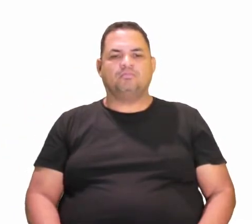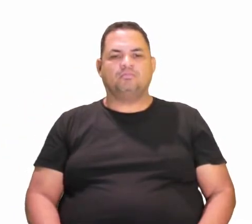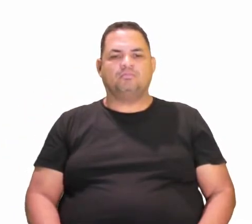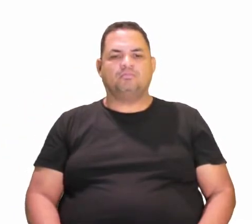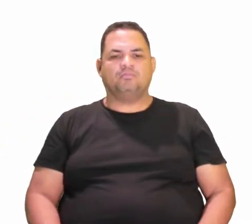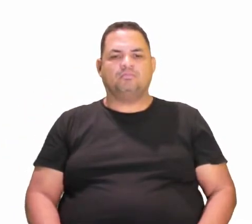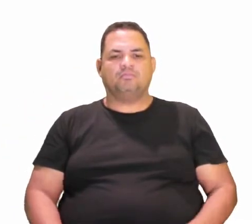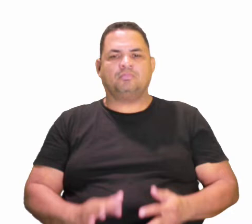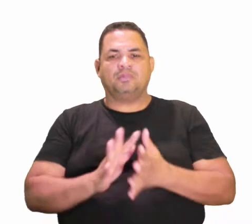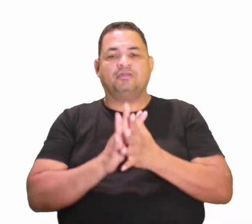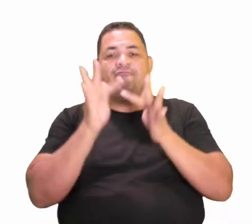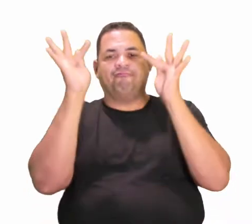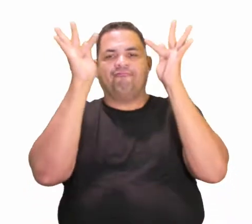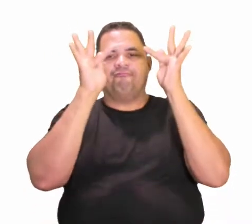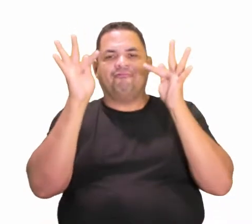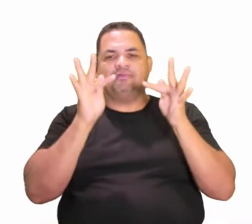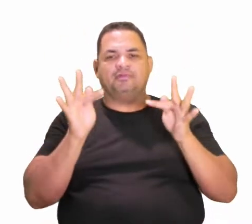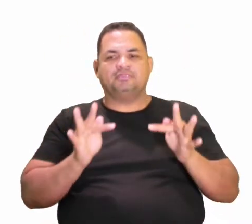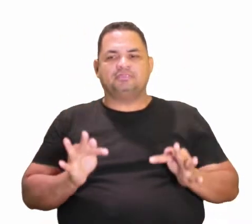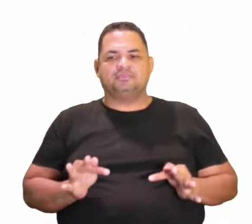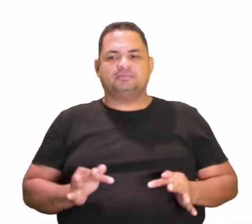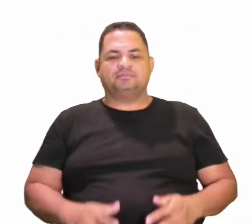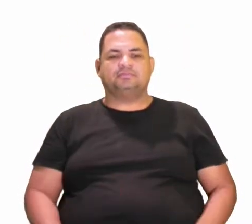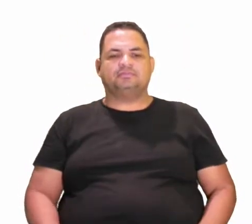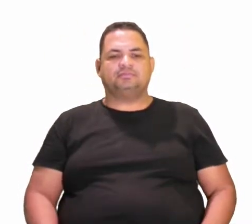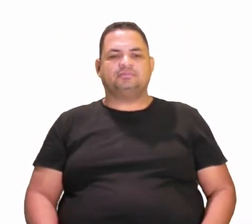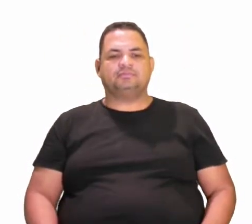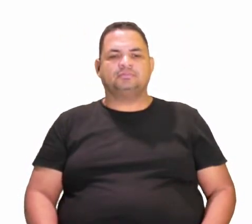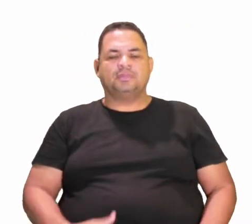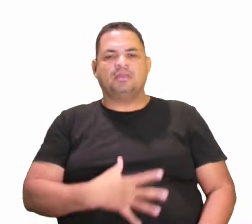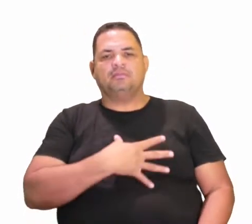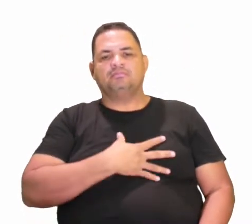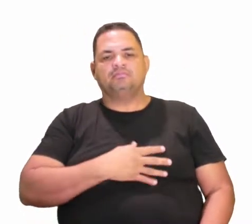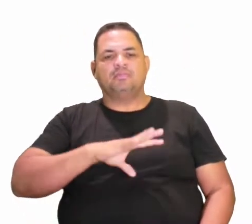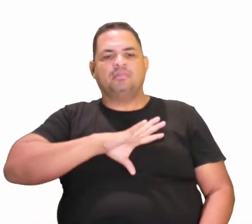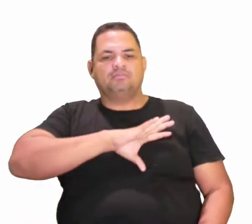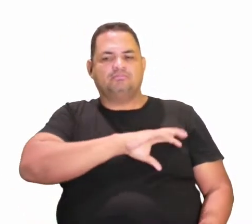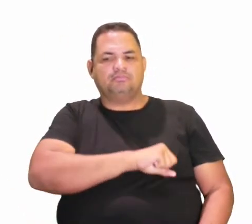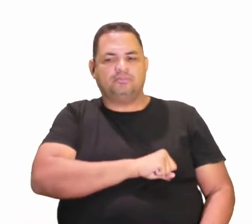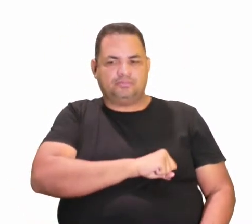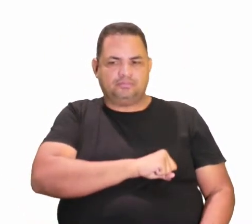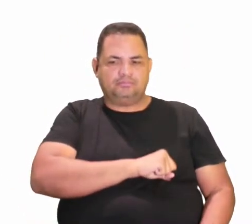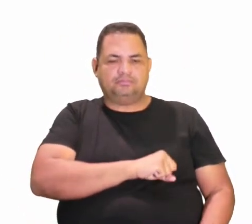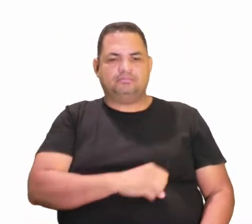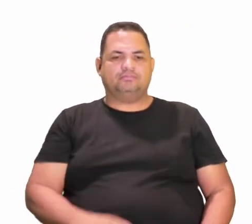Happiness, felicidade. Love, amor.